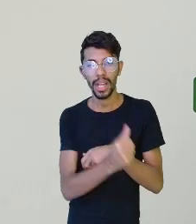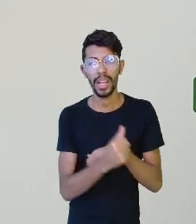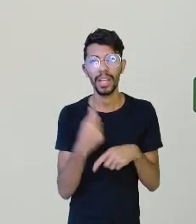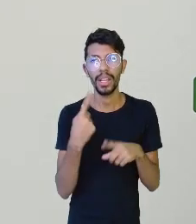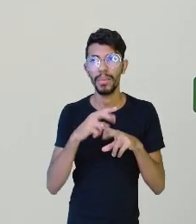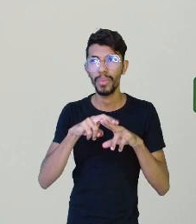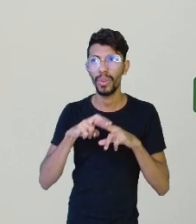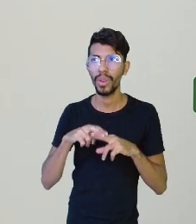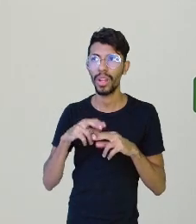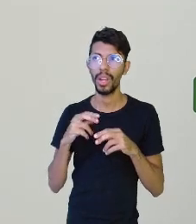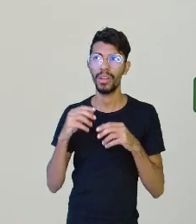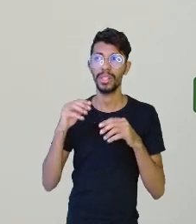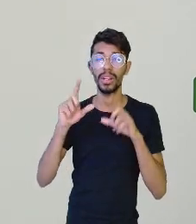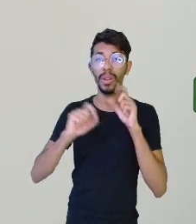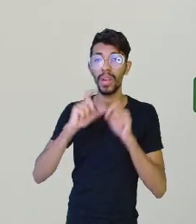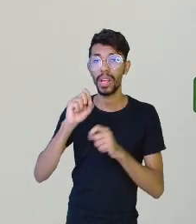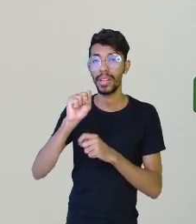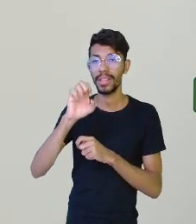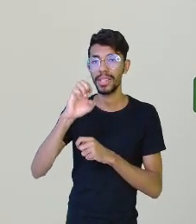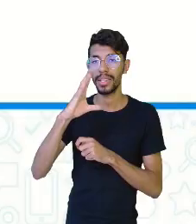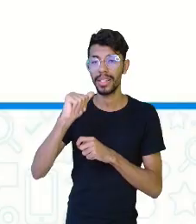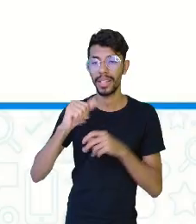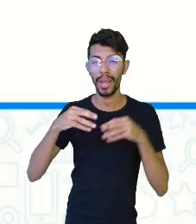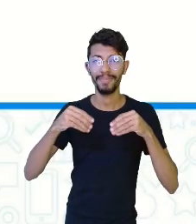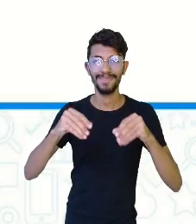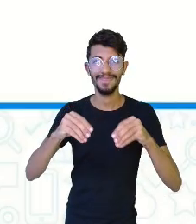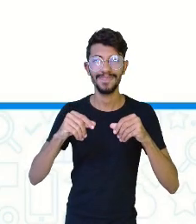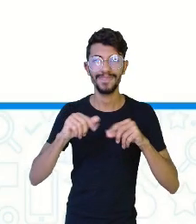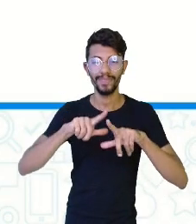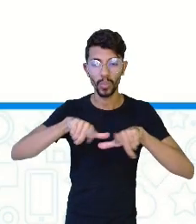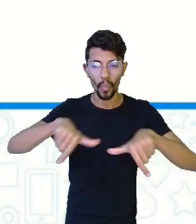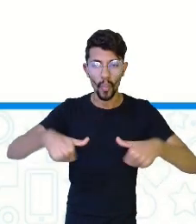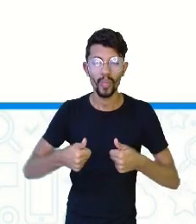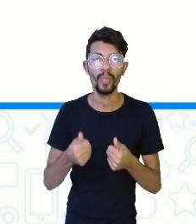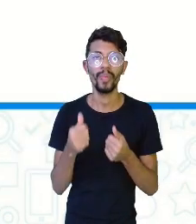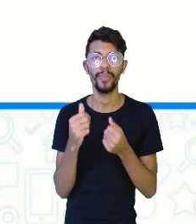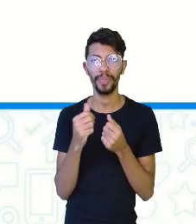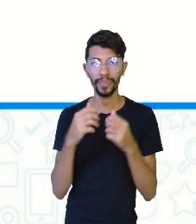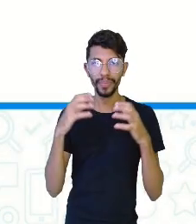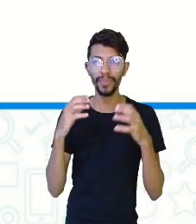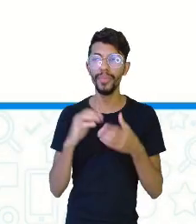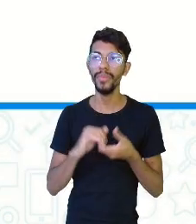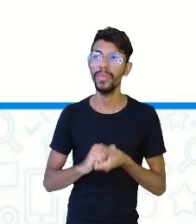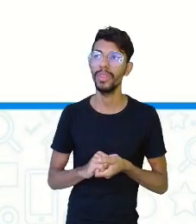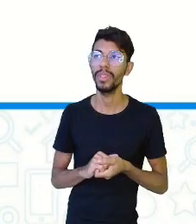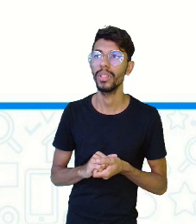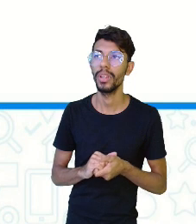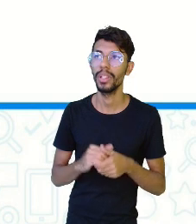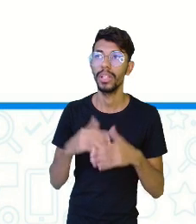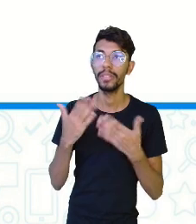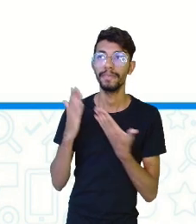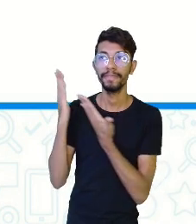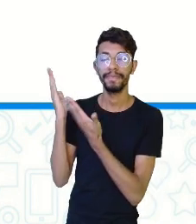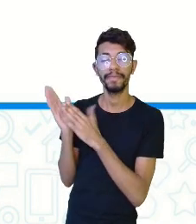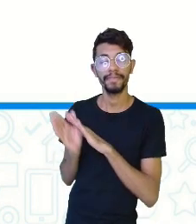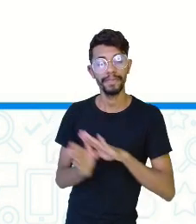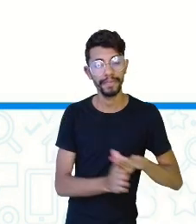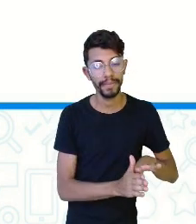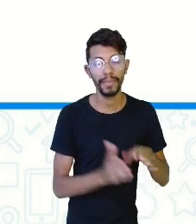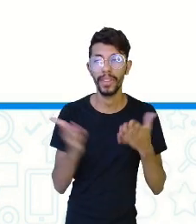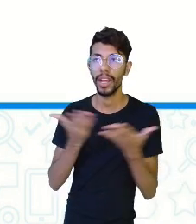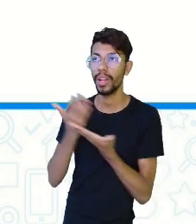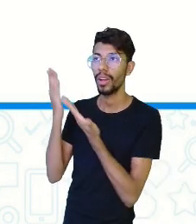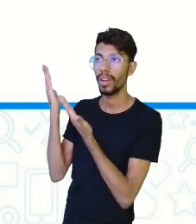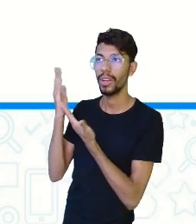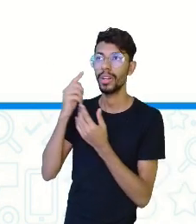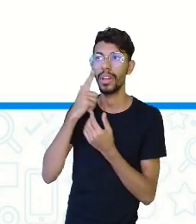da seca. Vamos agora falar um pouquinho do clima tropical continental, que ele é localizado em áreas da